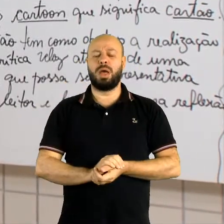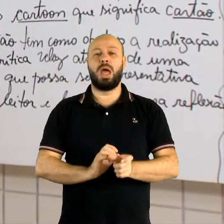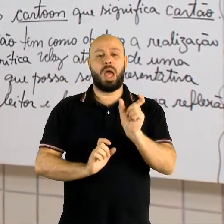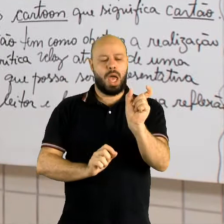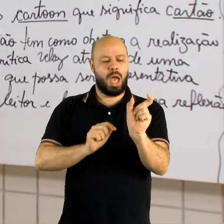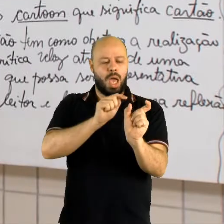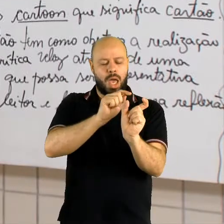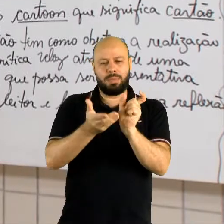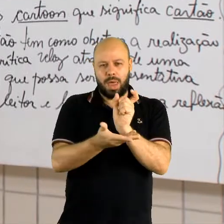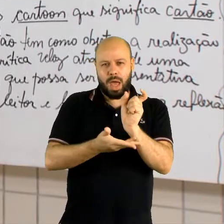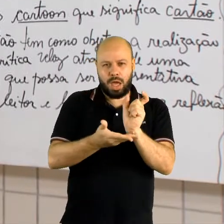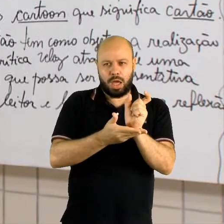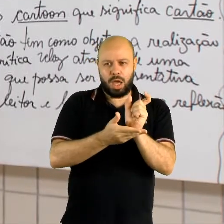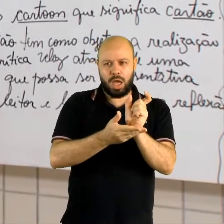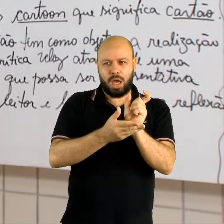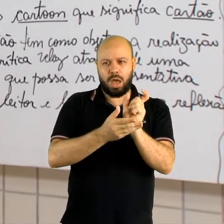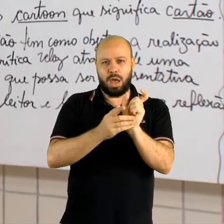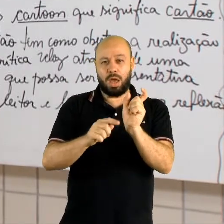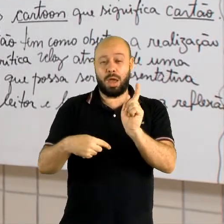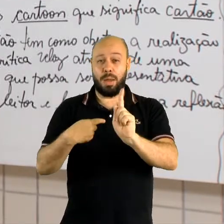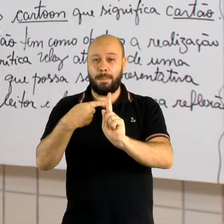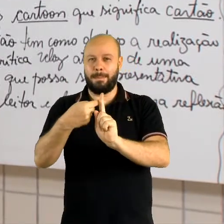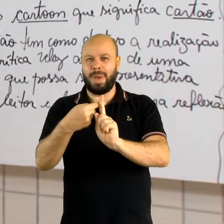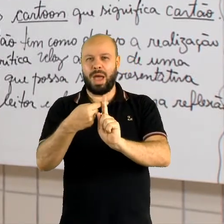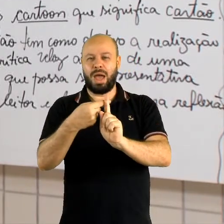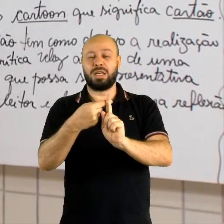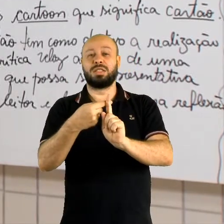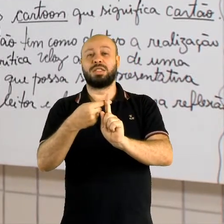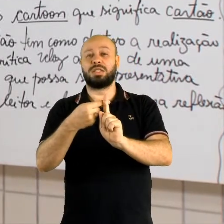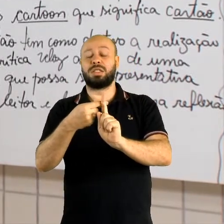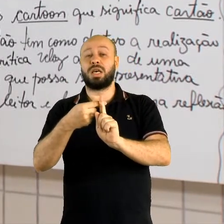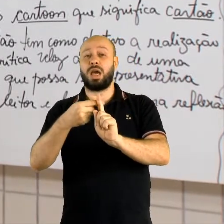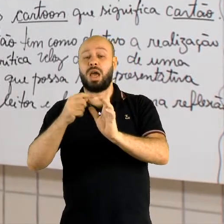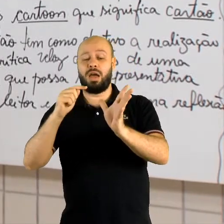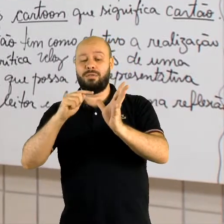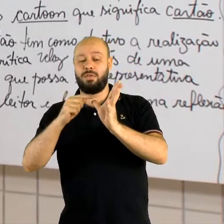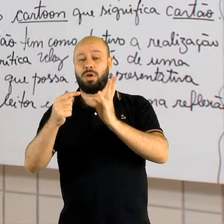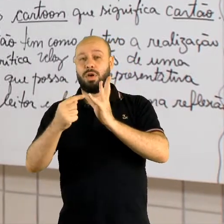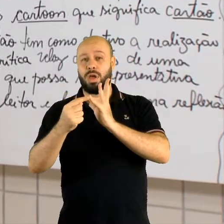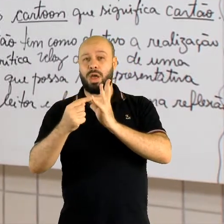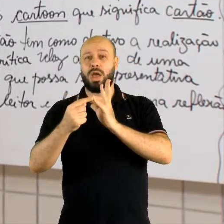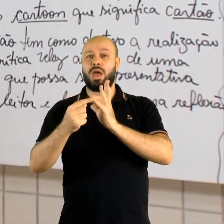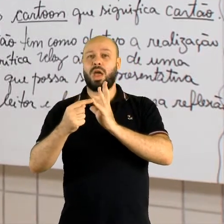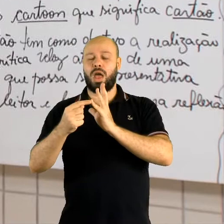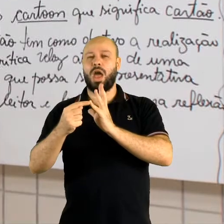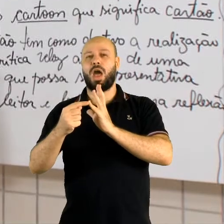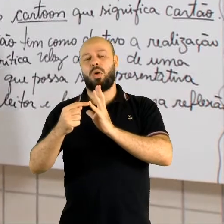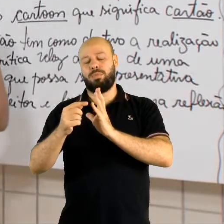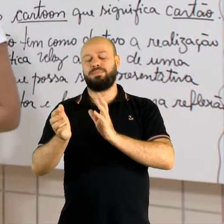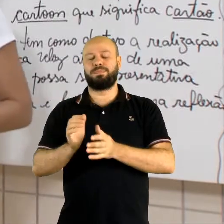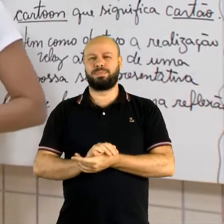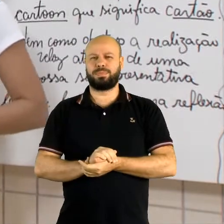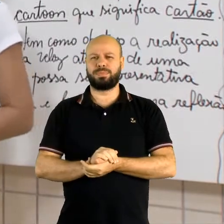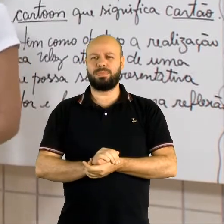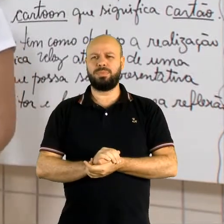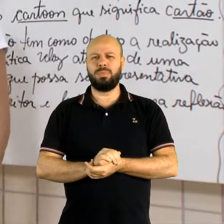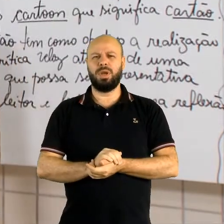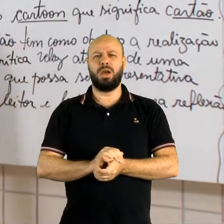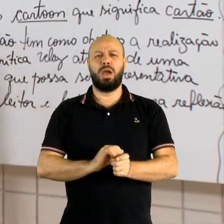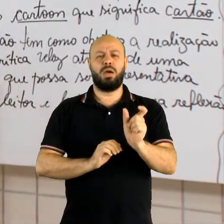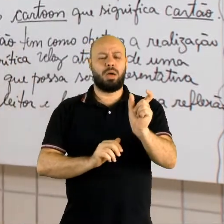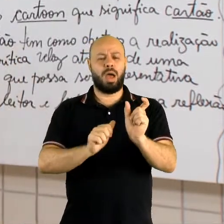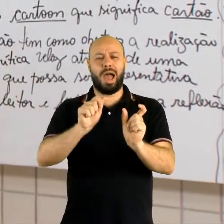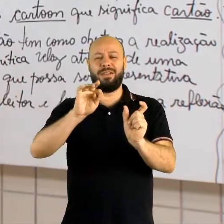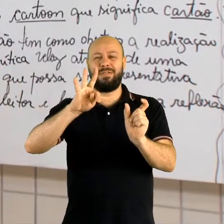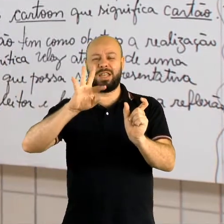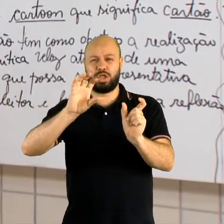radical, é o elemento mais uma vogal temática. Afixos, elementos